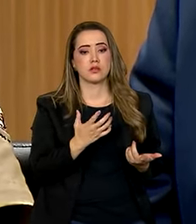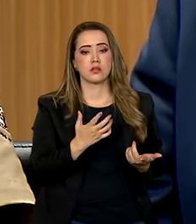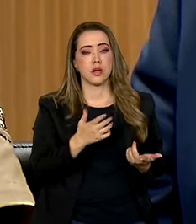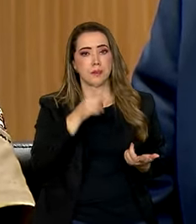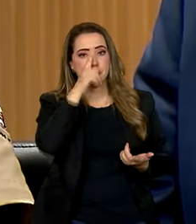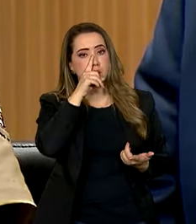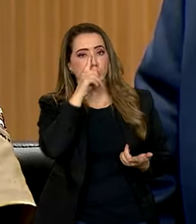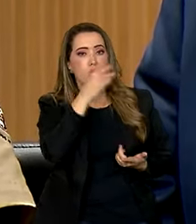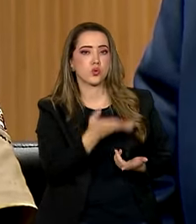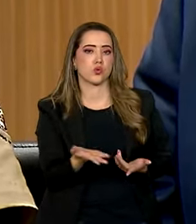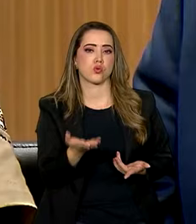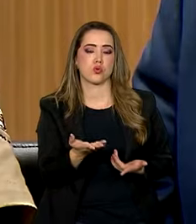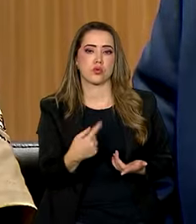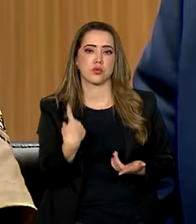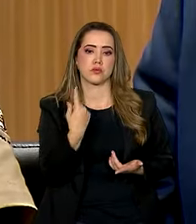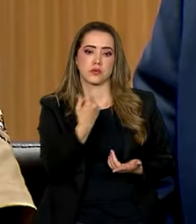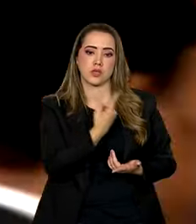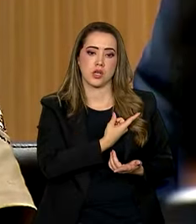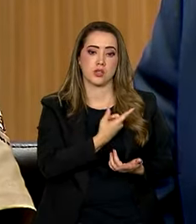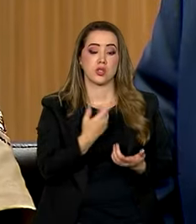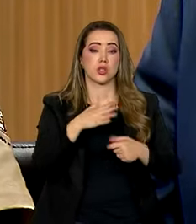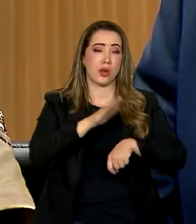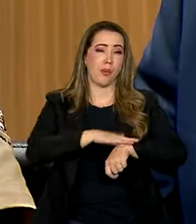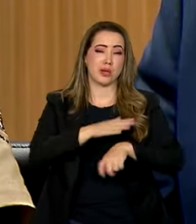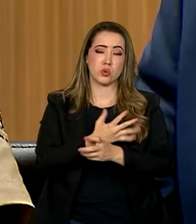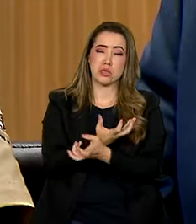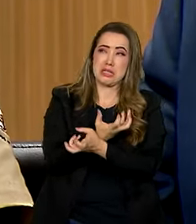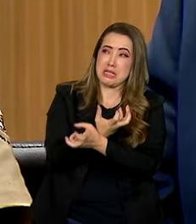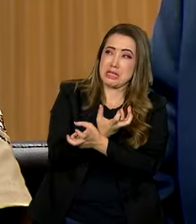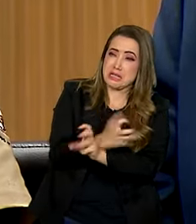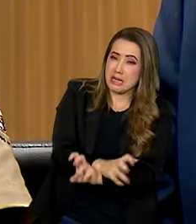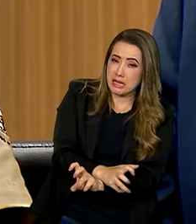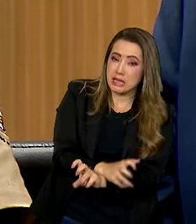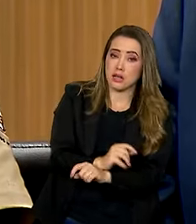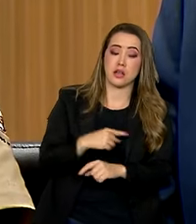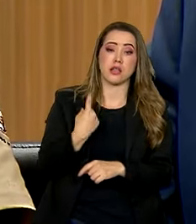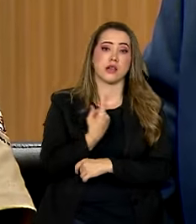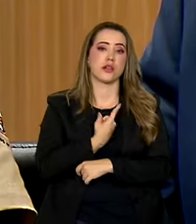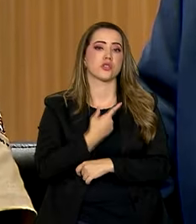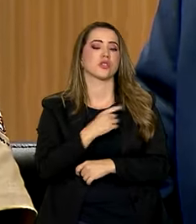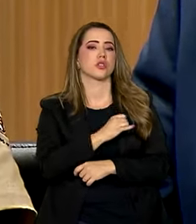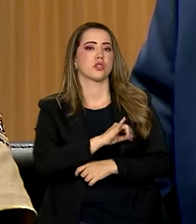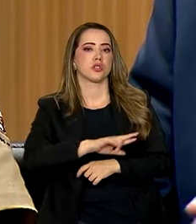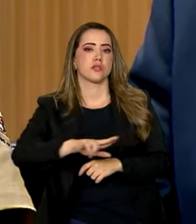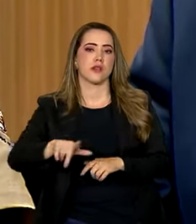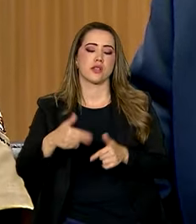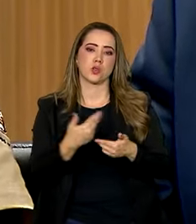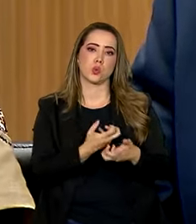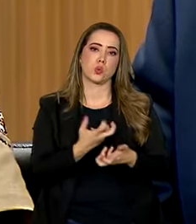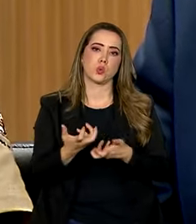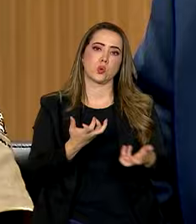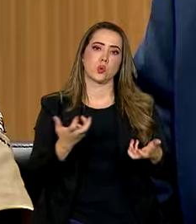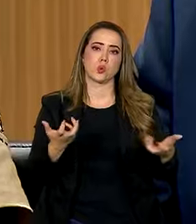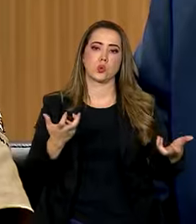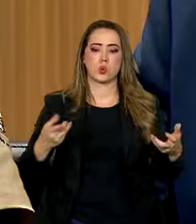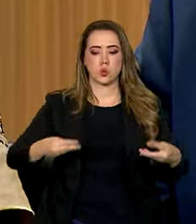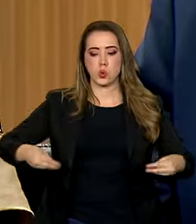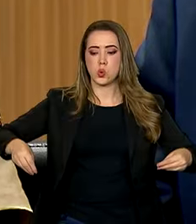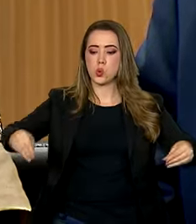bastante perigosa. Nós temos uma estiagem prolongada e nós temos muita matéria orgânica